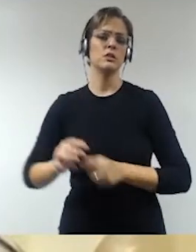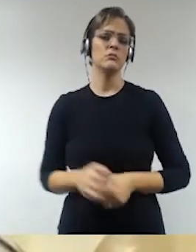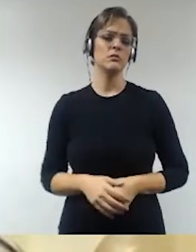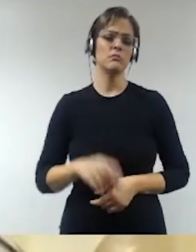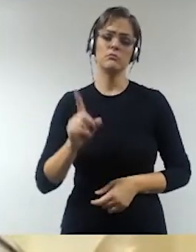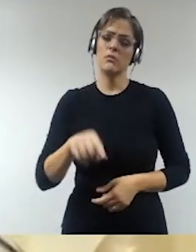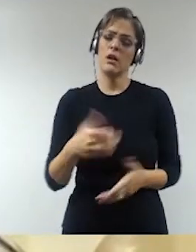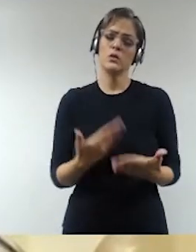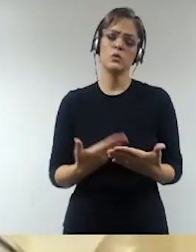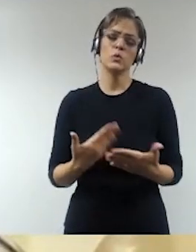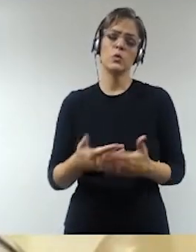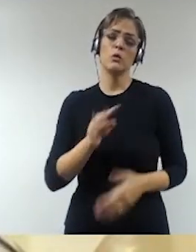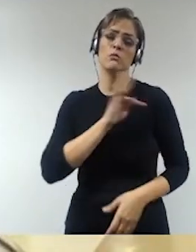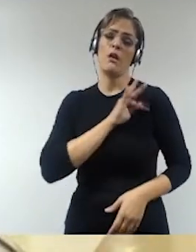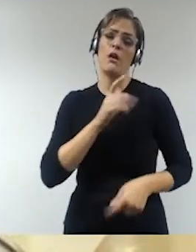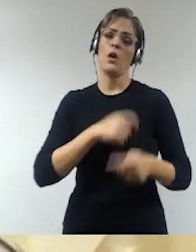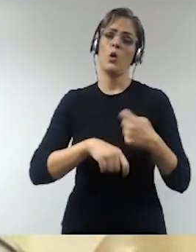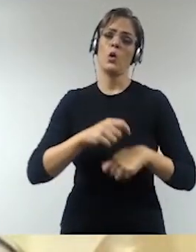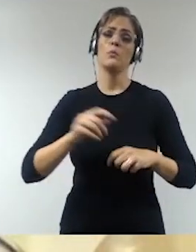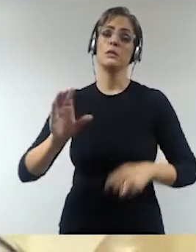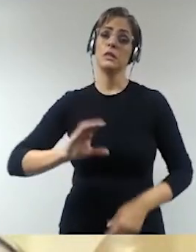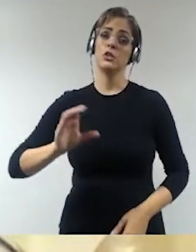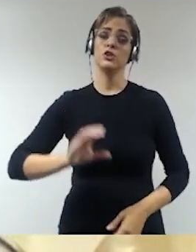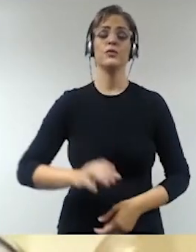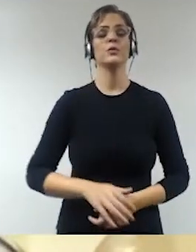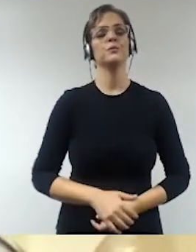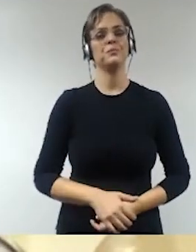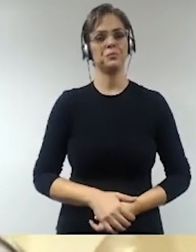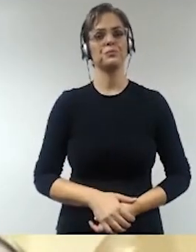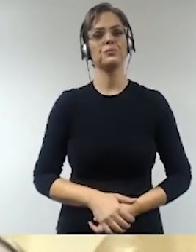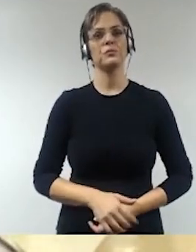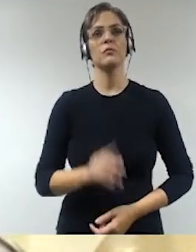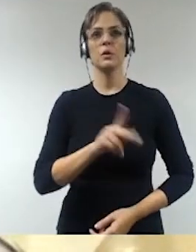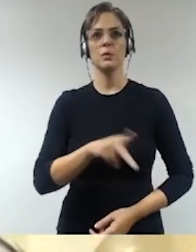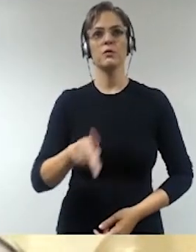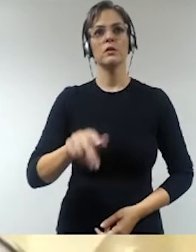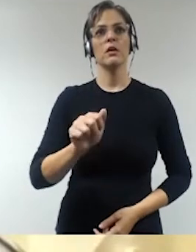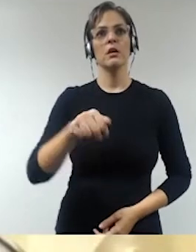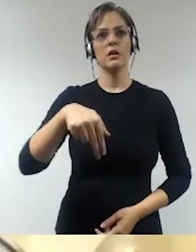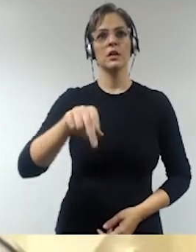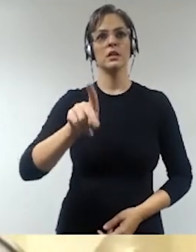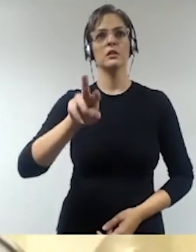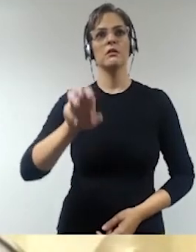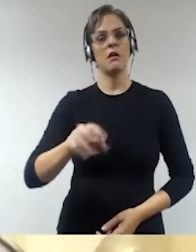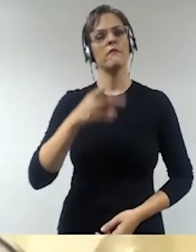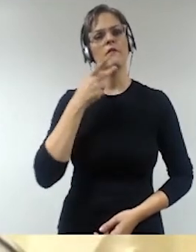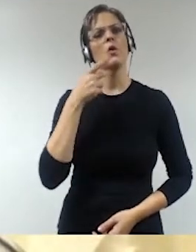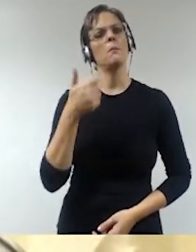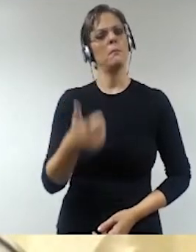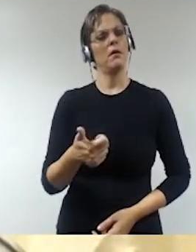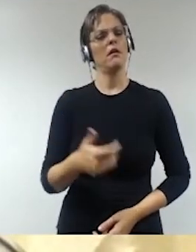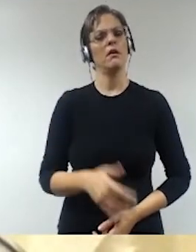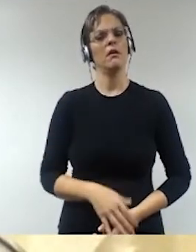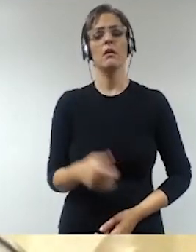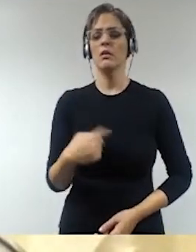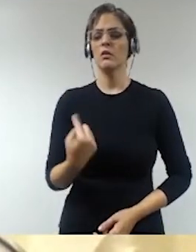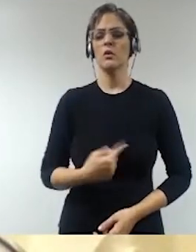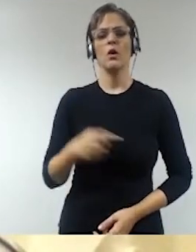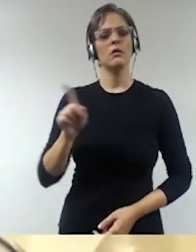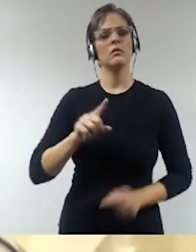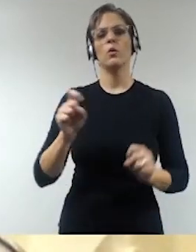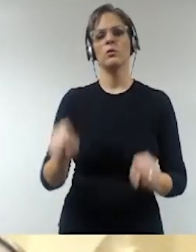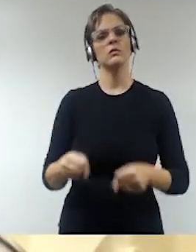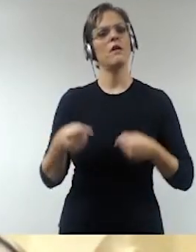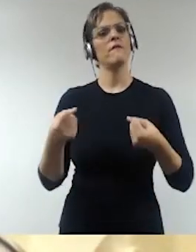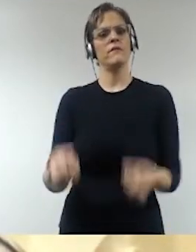econômicos e científicos. O que o professor André bem colocou é que não está em nenhum momento aqui se defendendo a não aplicação,